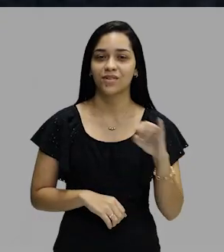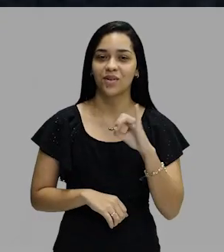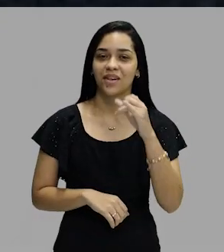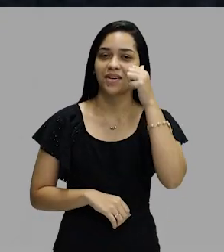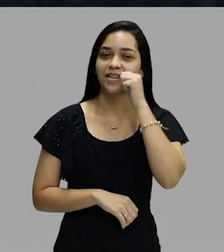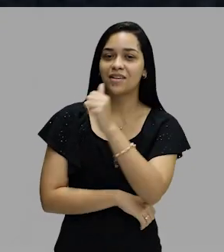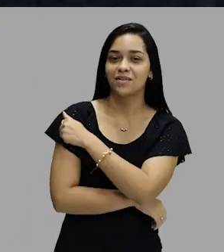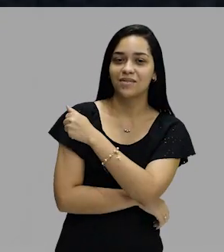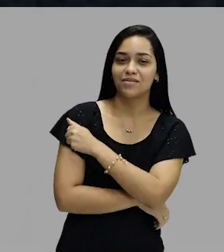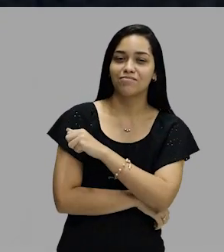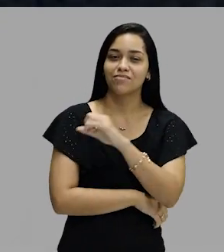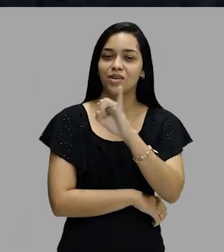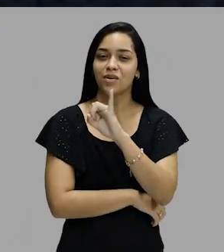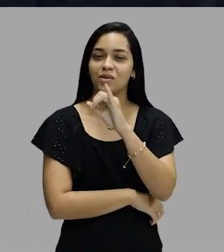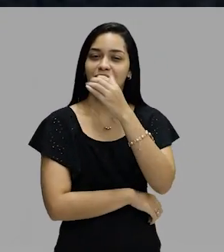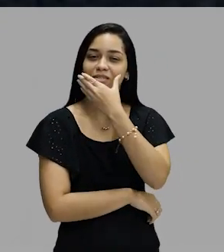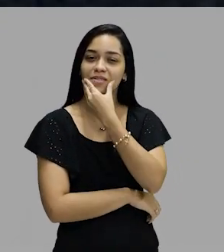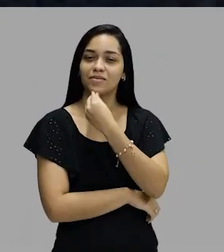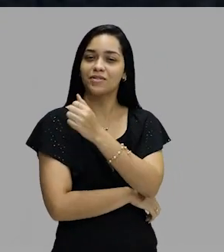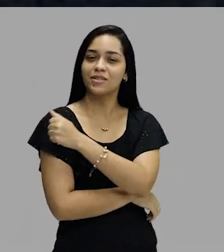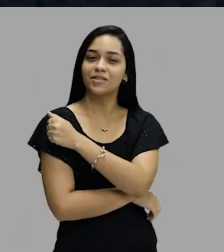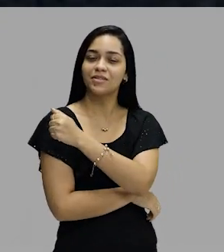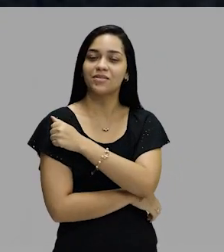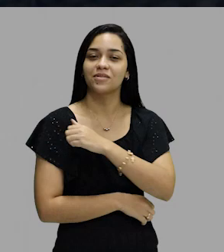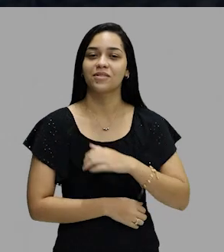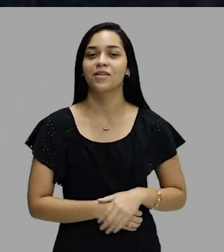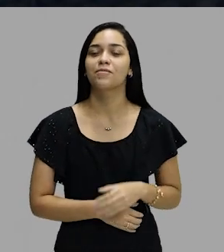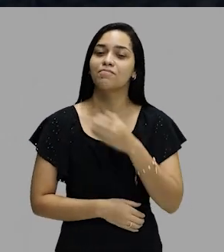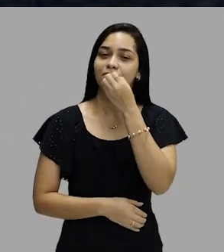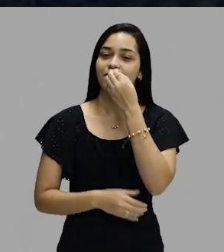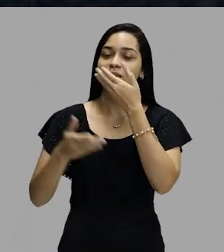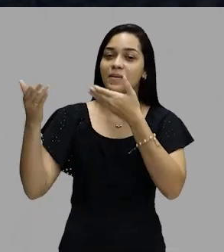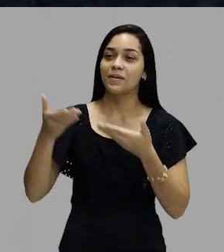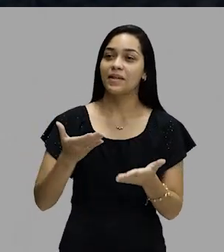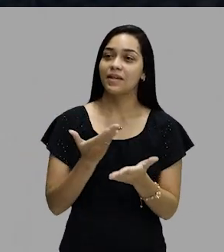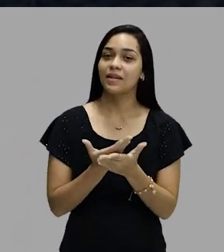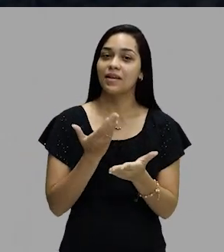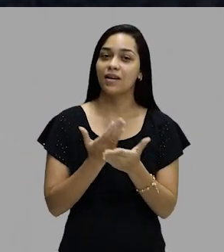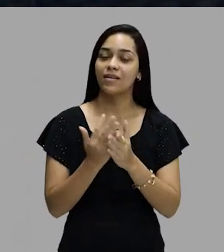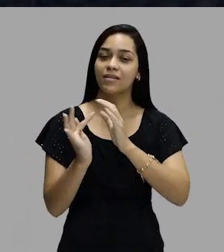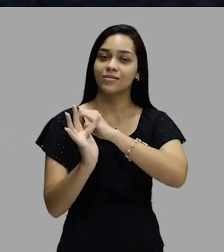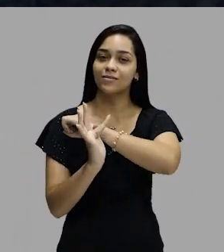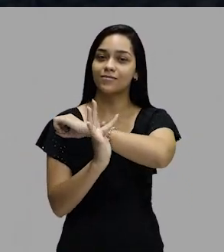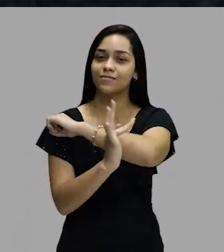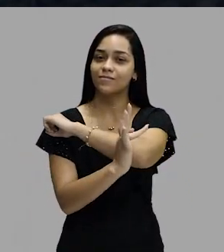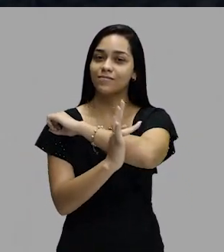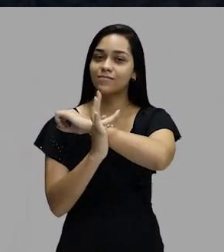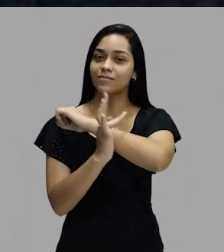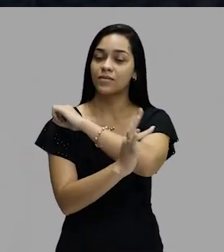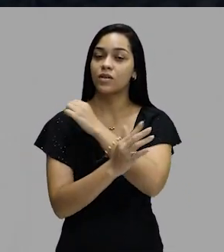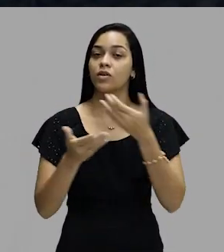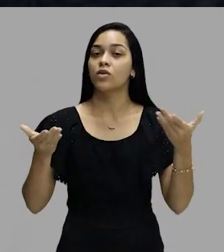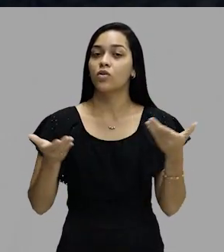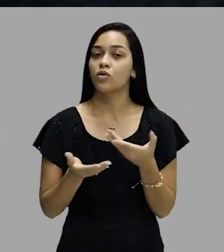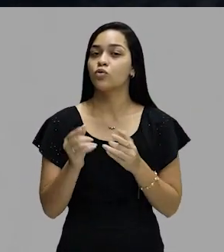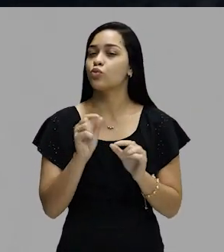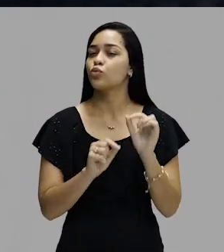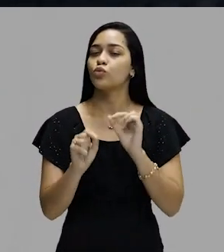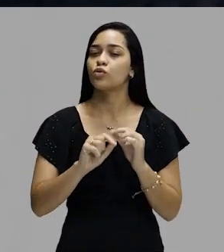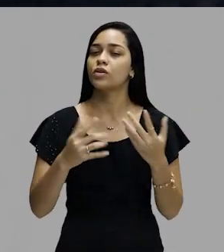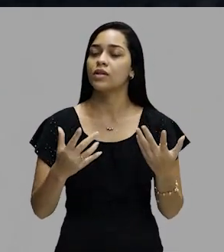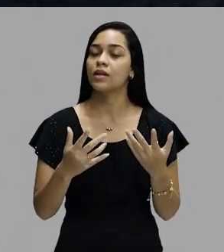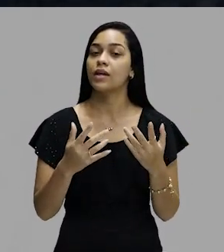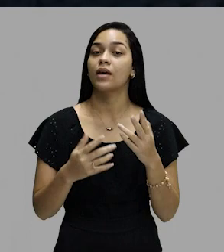Olá, aluna. Olá, aluno. Seja bem-vindo a mais uma aula de física. E hoje nós vamos